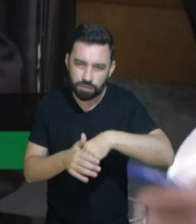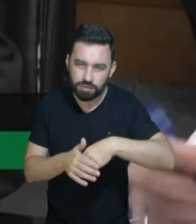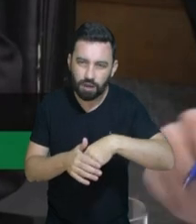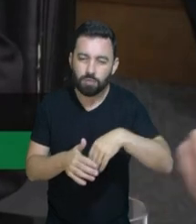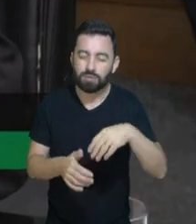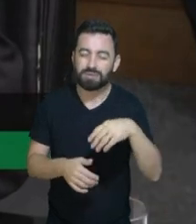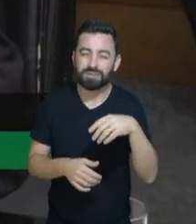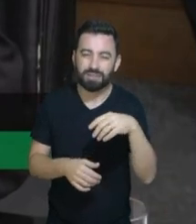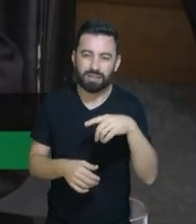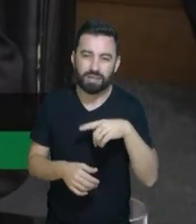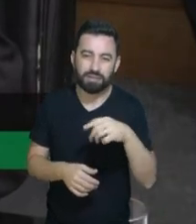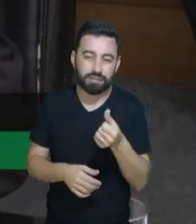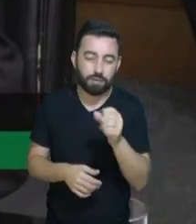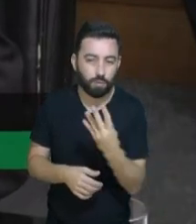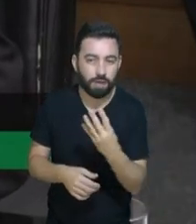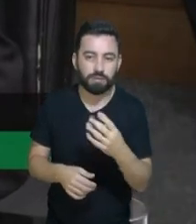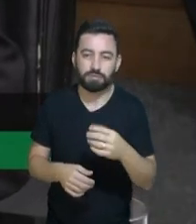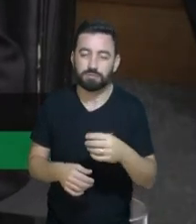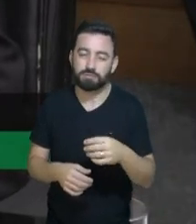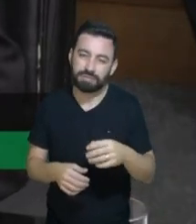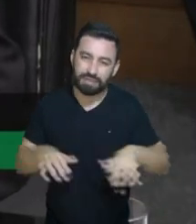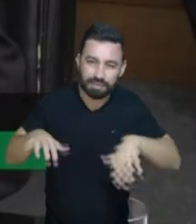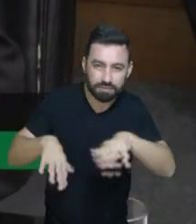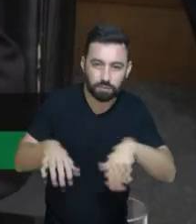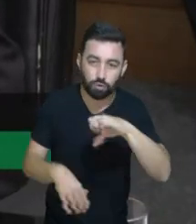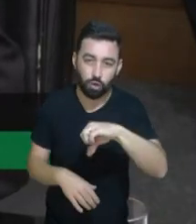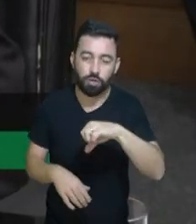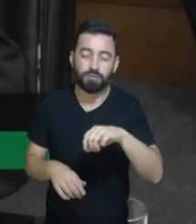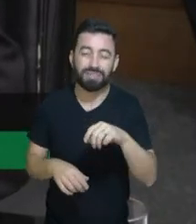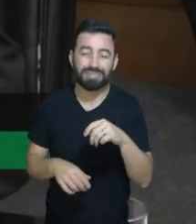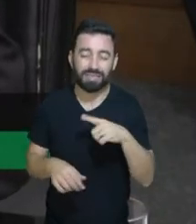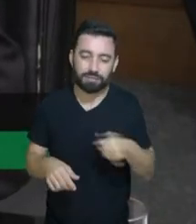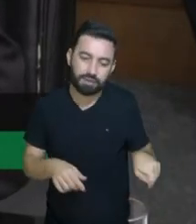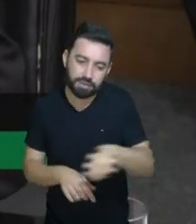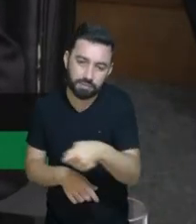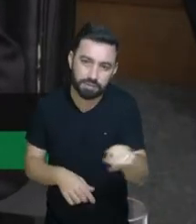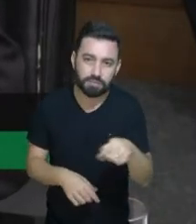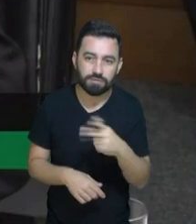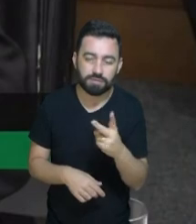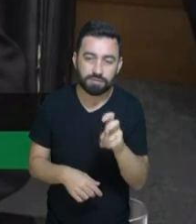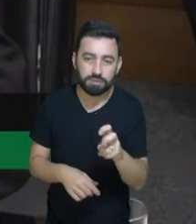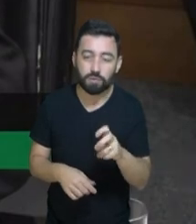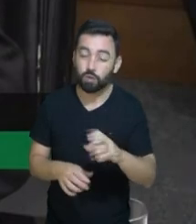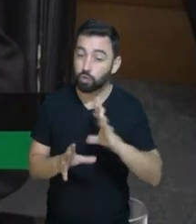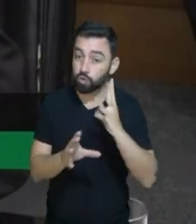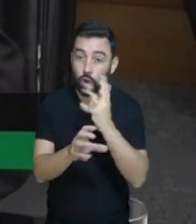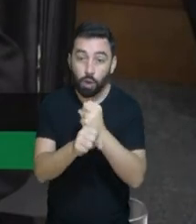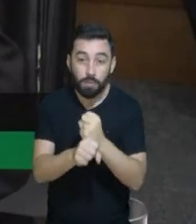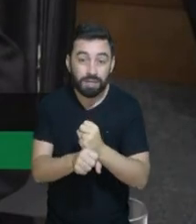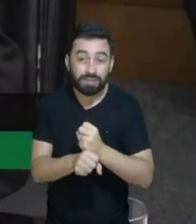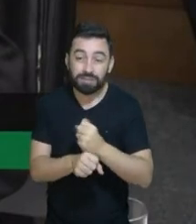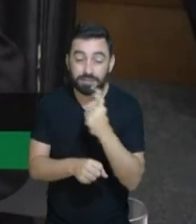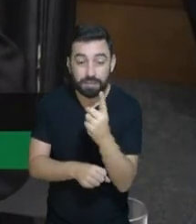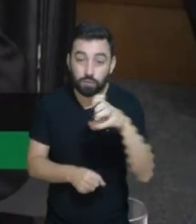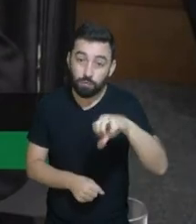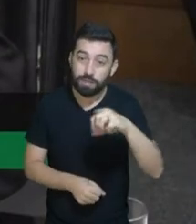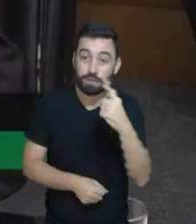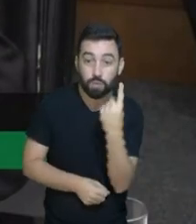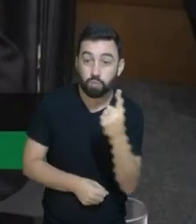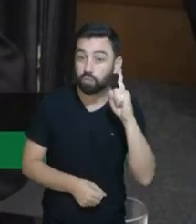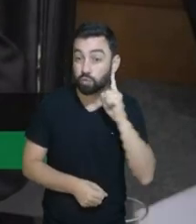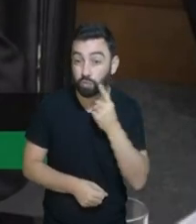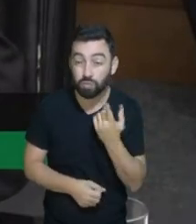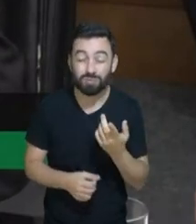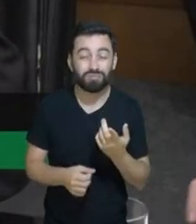natação 9 no tênis de mesa 25 e no xadrez 20 Ao Total 191 surdoatletas por